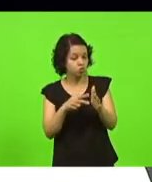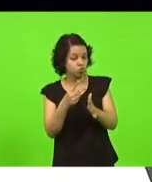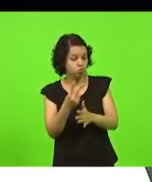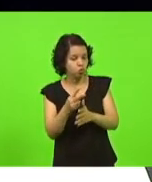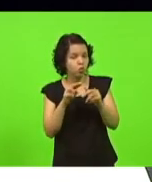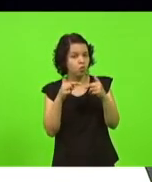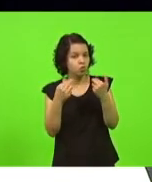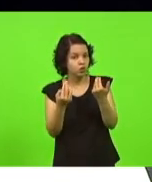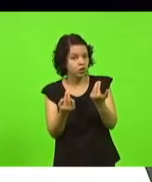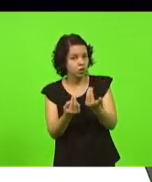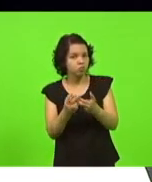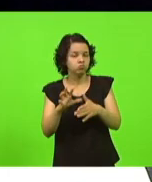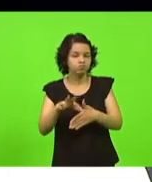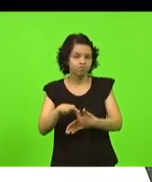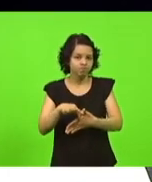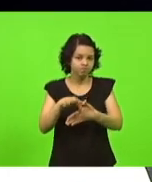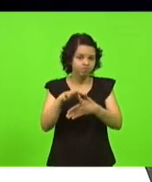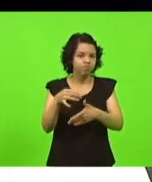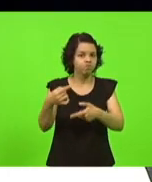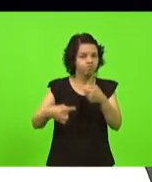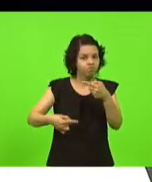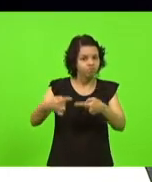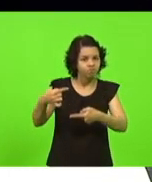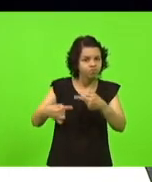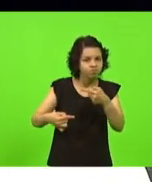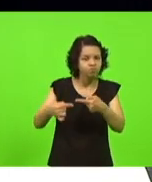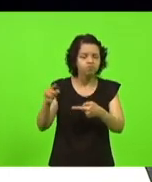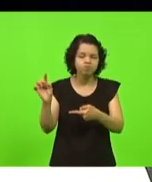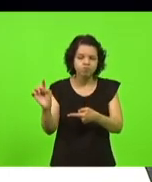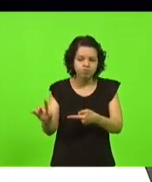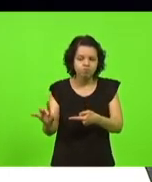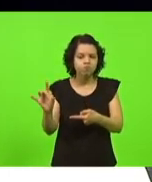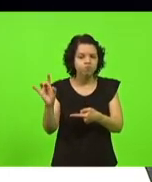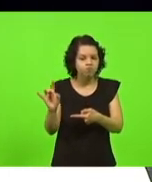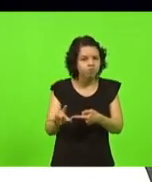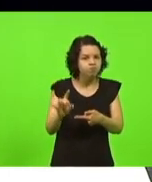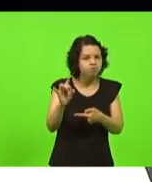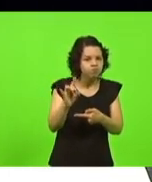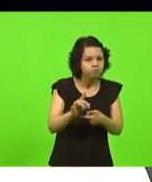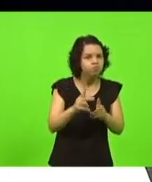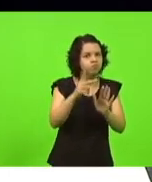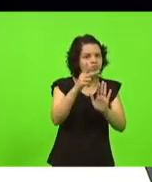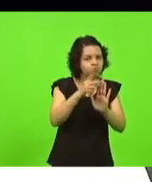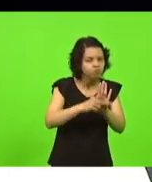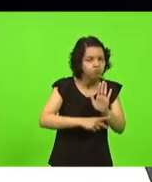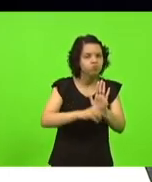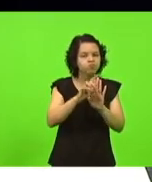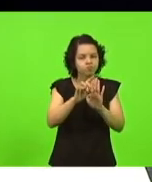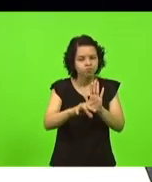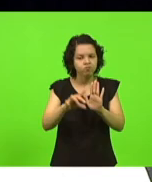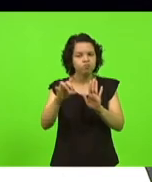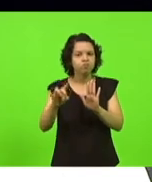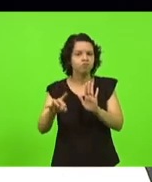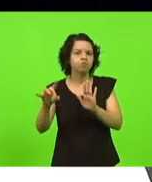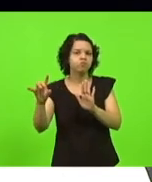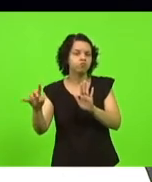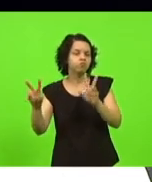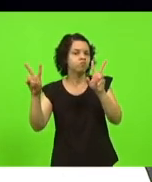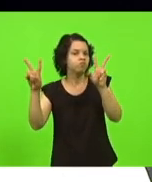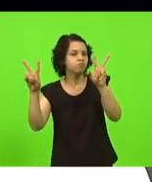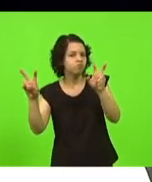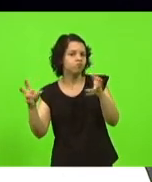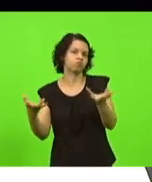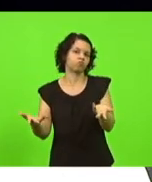líderes, tratando de caso a caso, de projeto em projeto, discutindo de